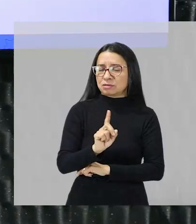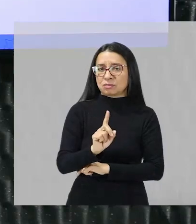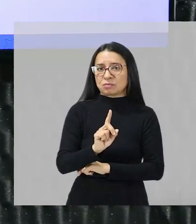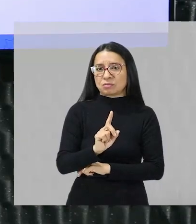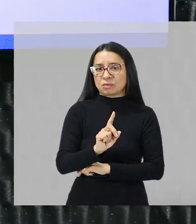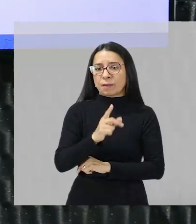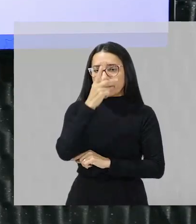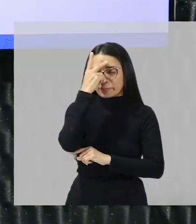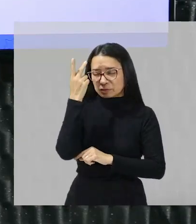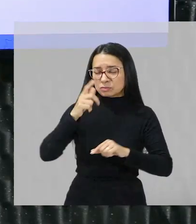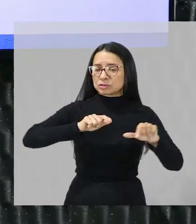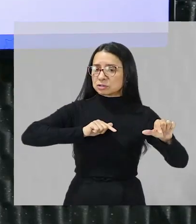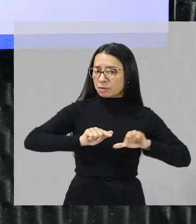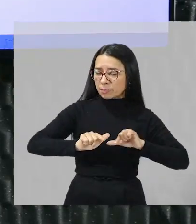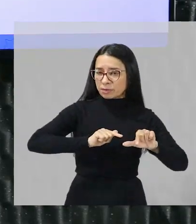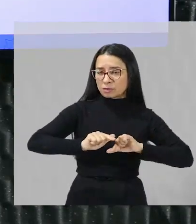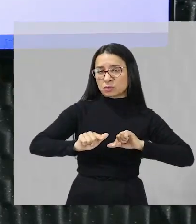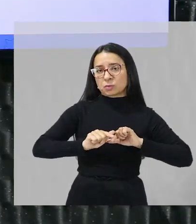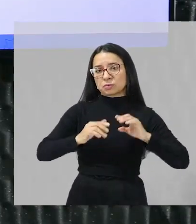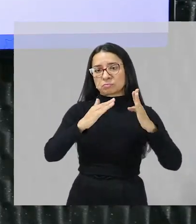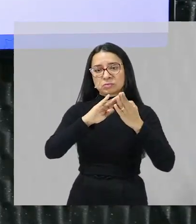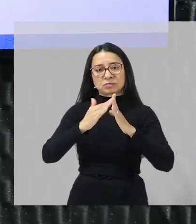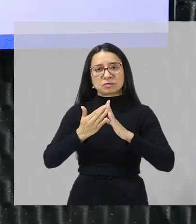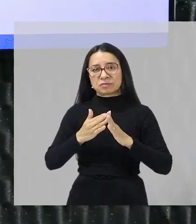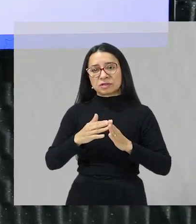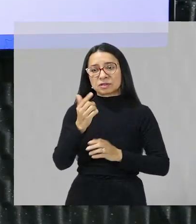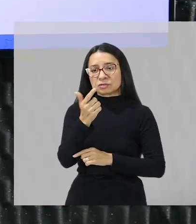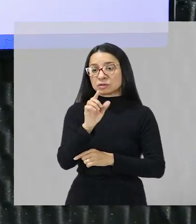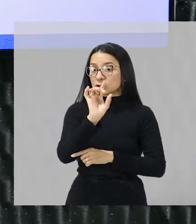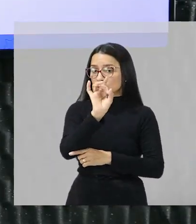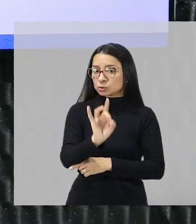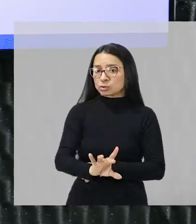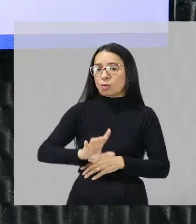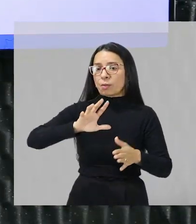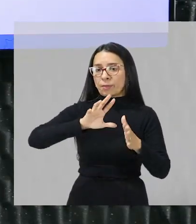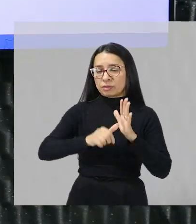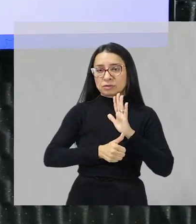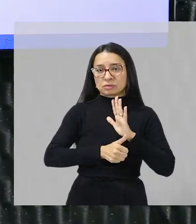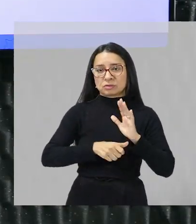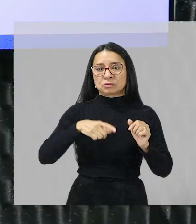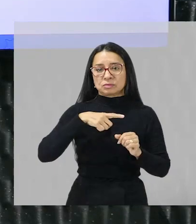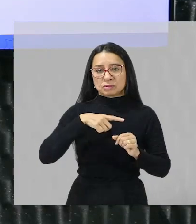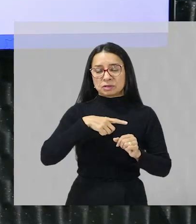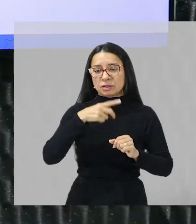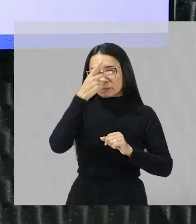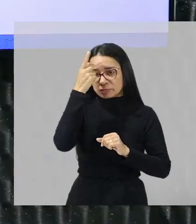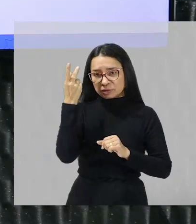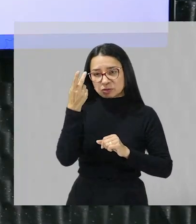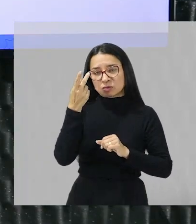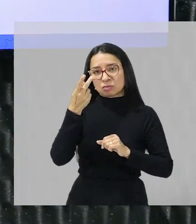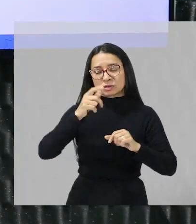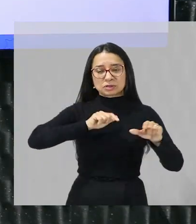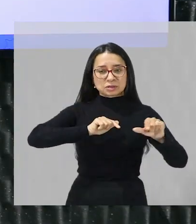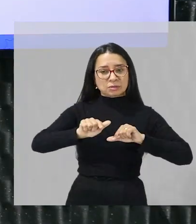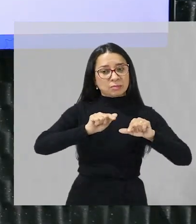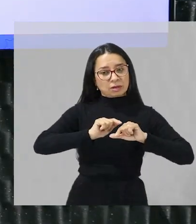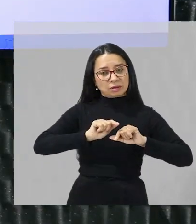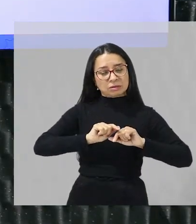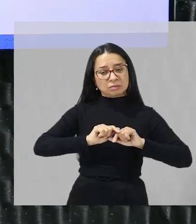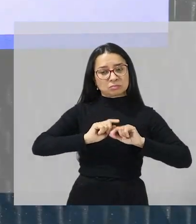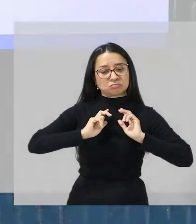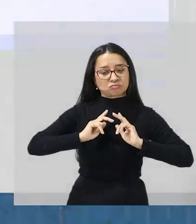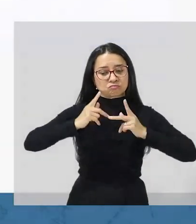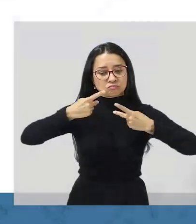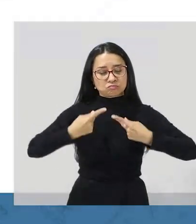você grifa, incompreensão e intolerância, que ainda marcam certas